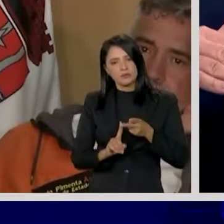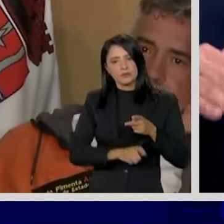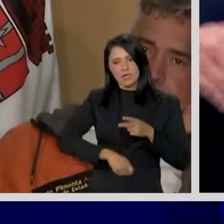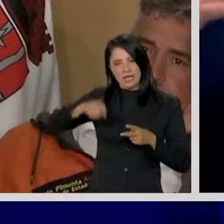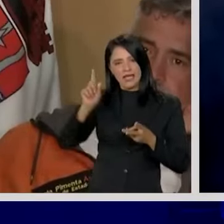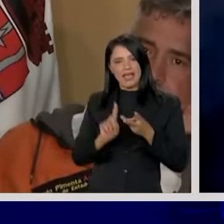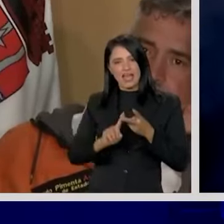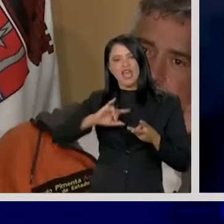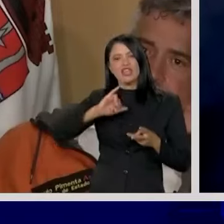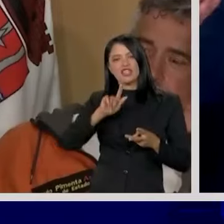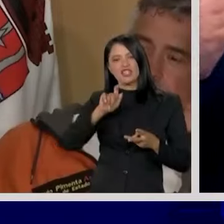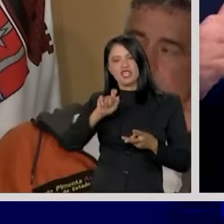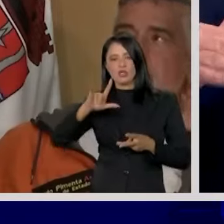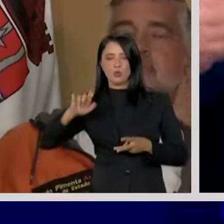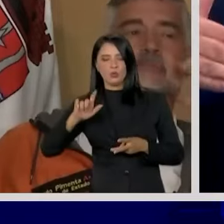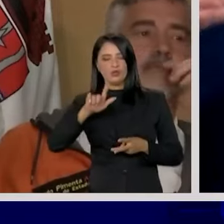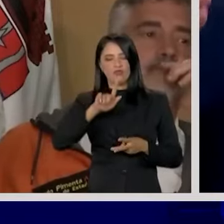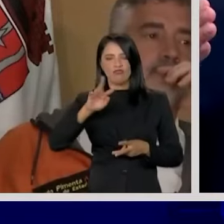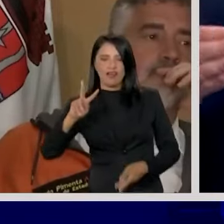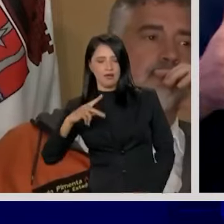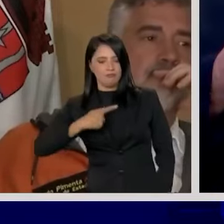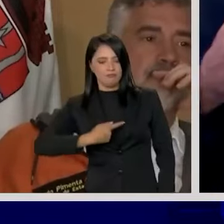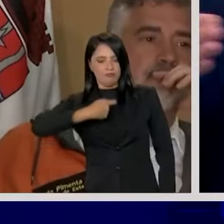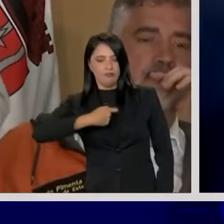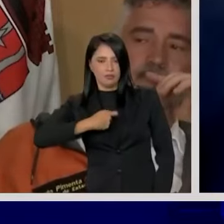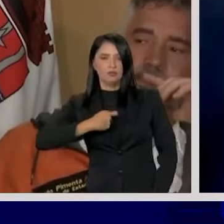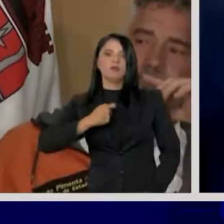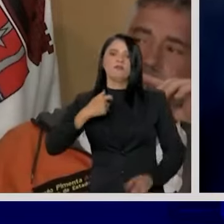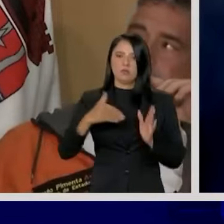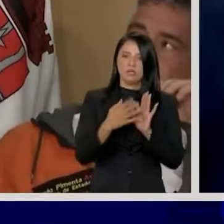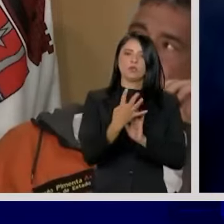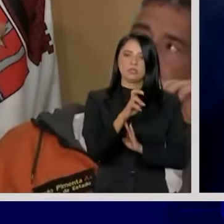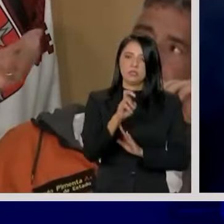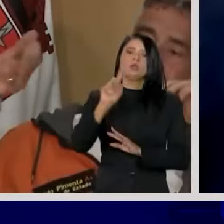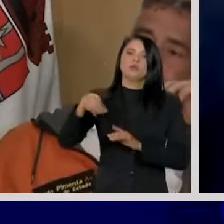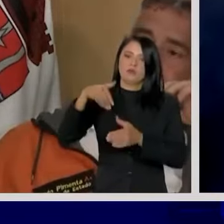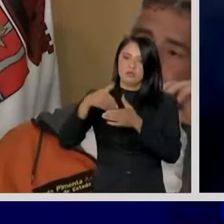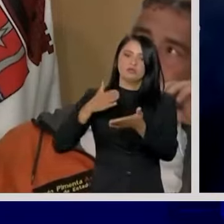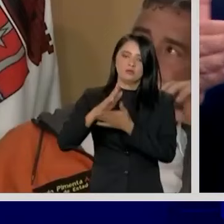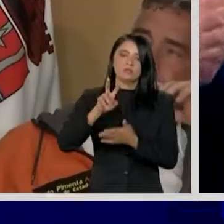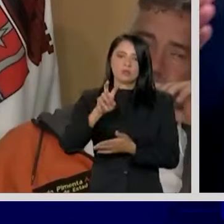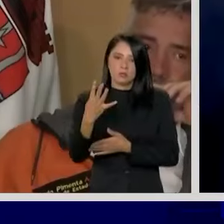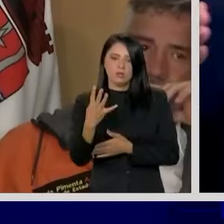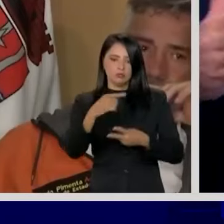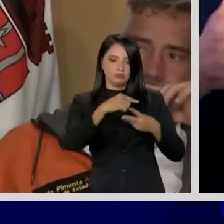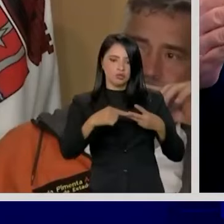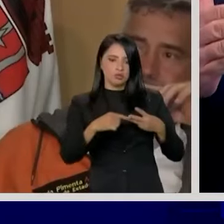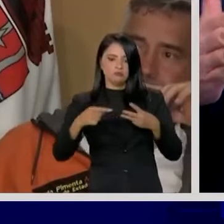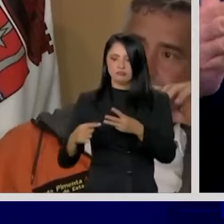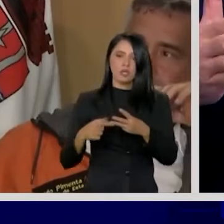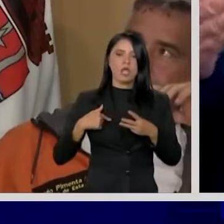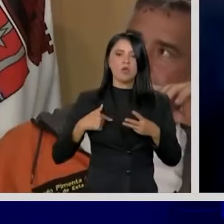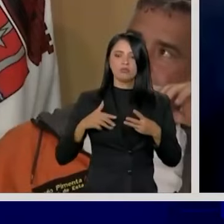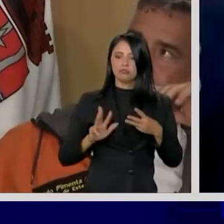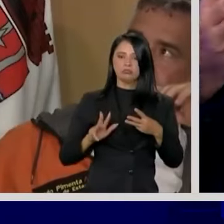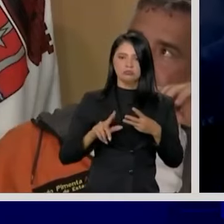termos de grandeza, em termos de criar projetos estruturantes com densidade para mostrar... para mostrar e mudar a